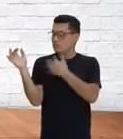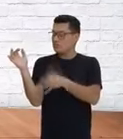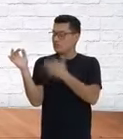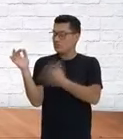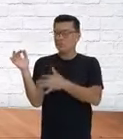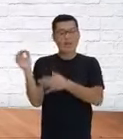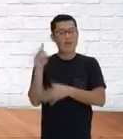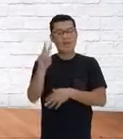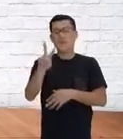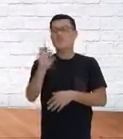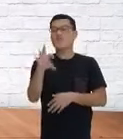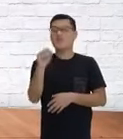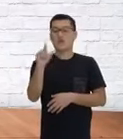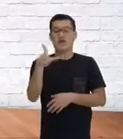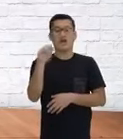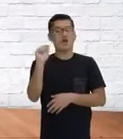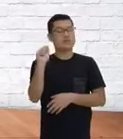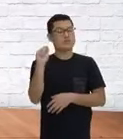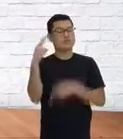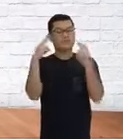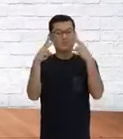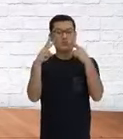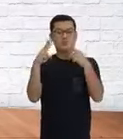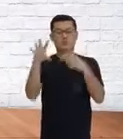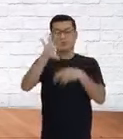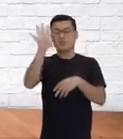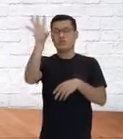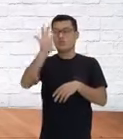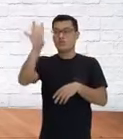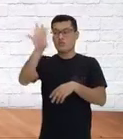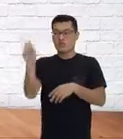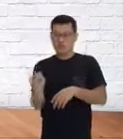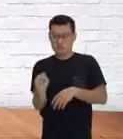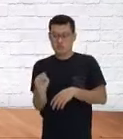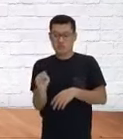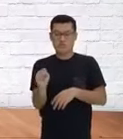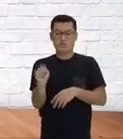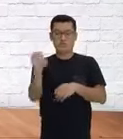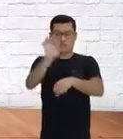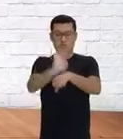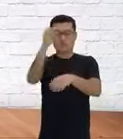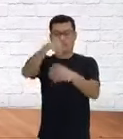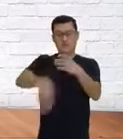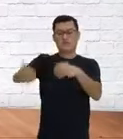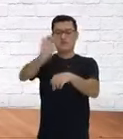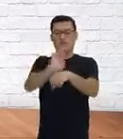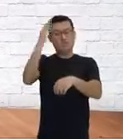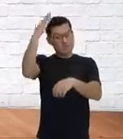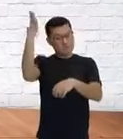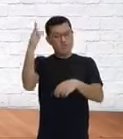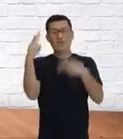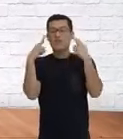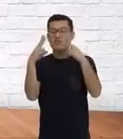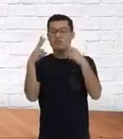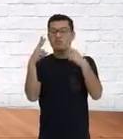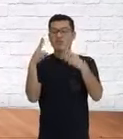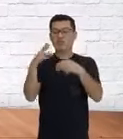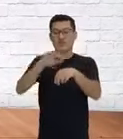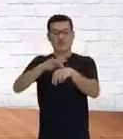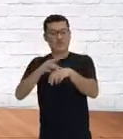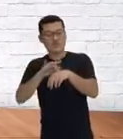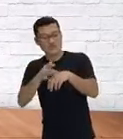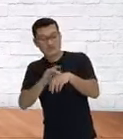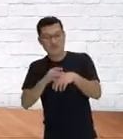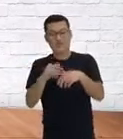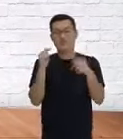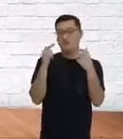com mais predominância lá no sul do Pará nós vamos nos deparar com brega daqui da cidade de